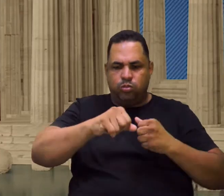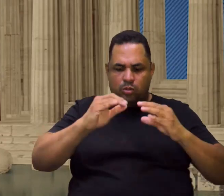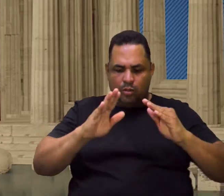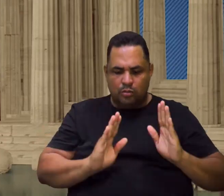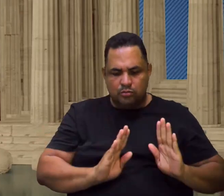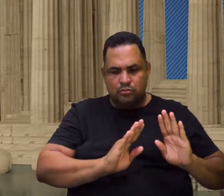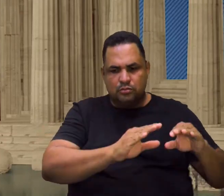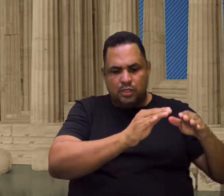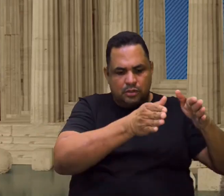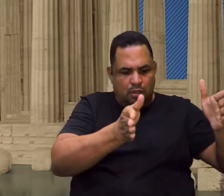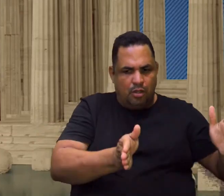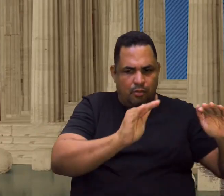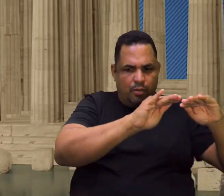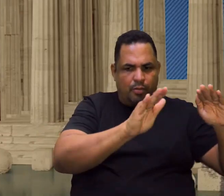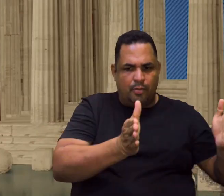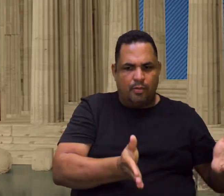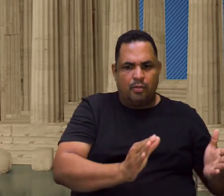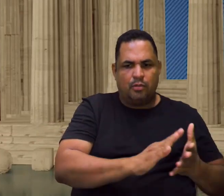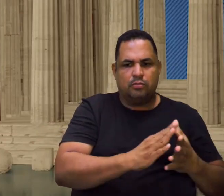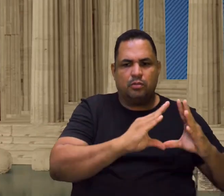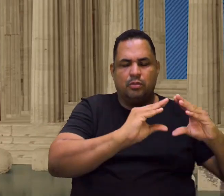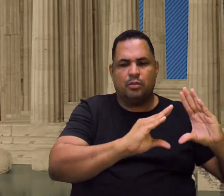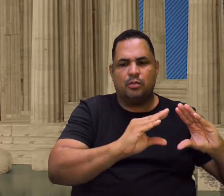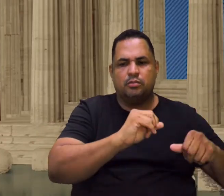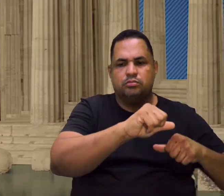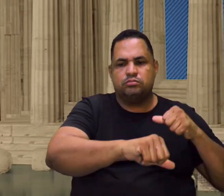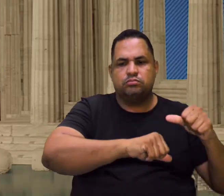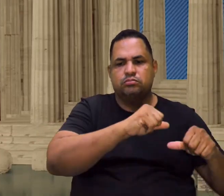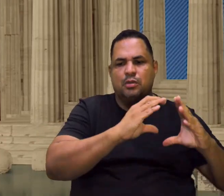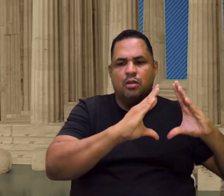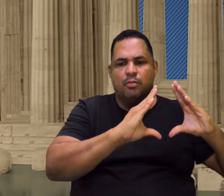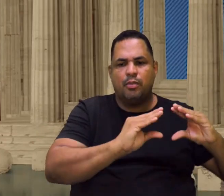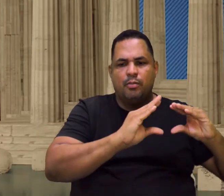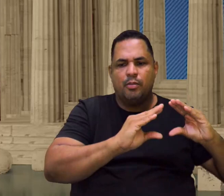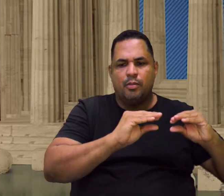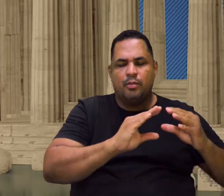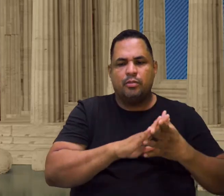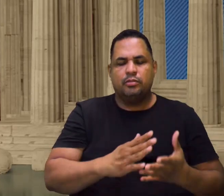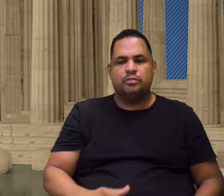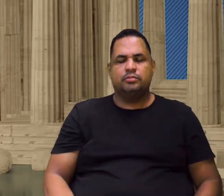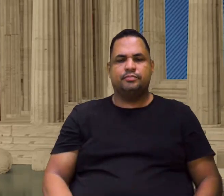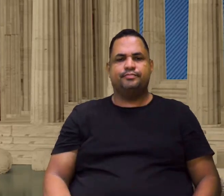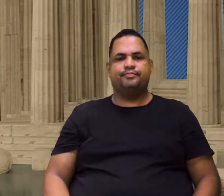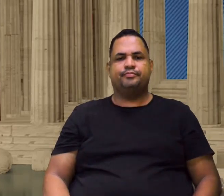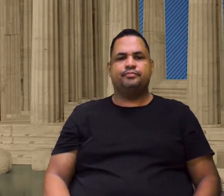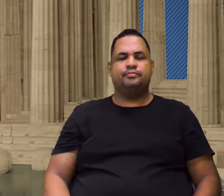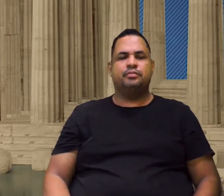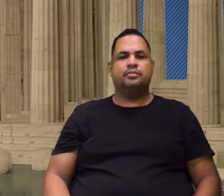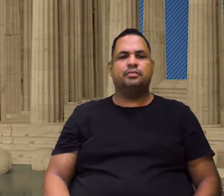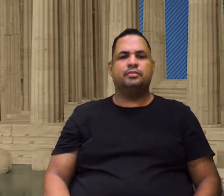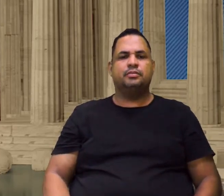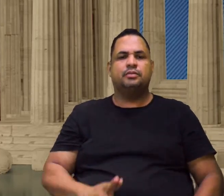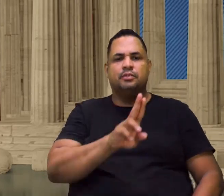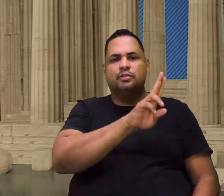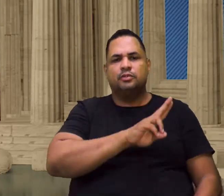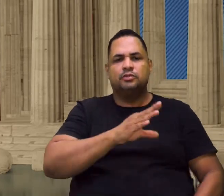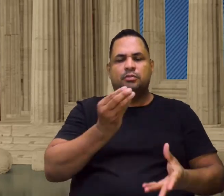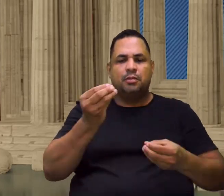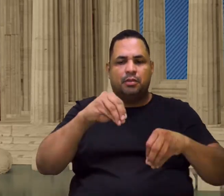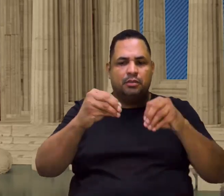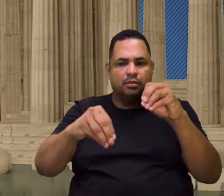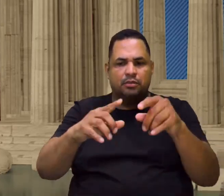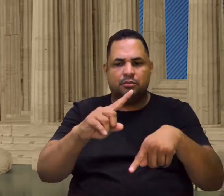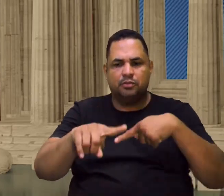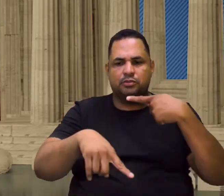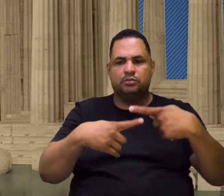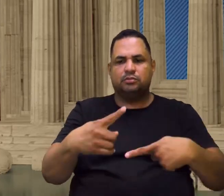tipo, estilo composteiro. Ela vai virar adubo, aquela folha, aquele capim. Eu vou utilizar na plantação, é